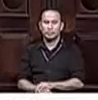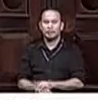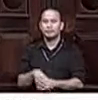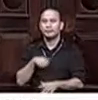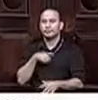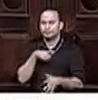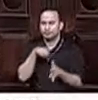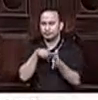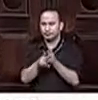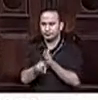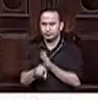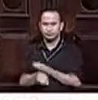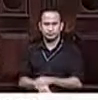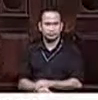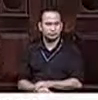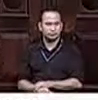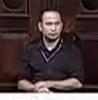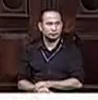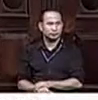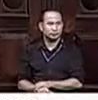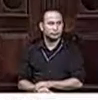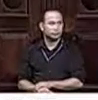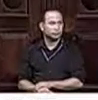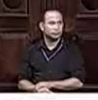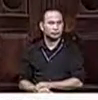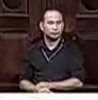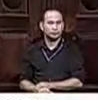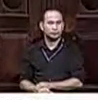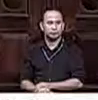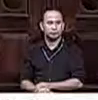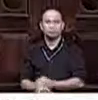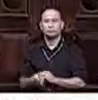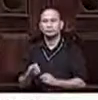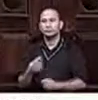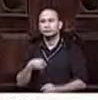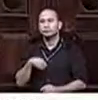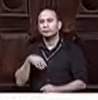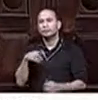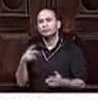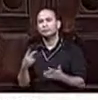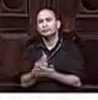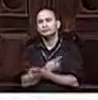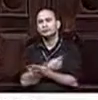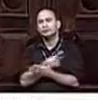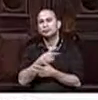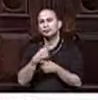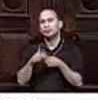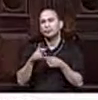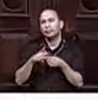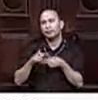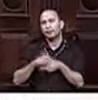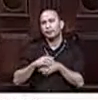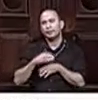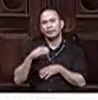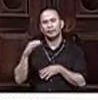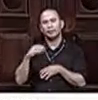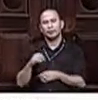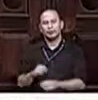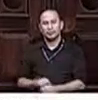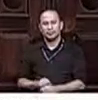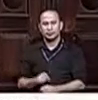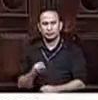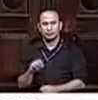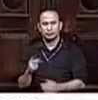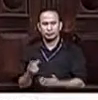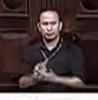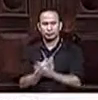pergunta. Vamos supor, por hipótese, que a situação se agrave tanto que seja